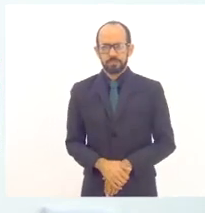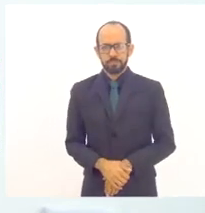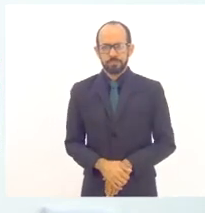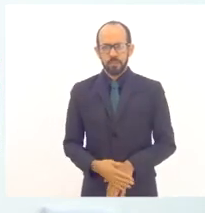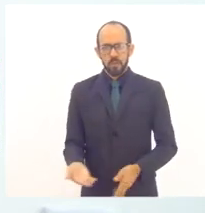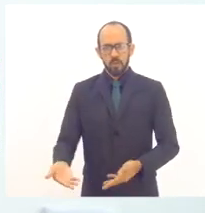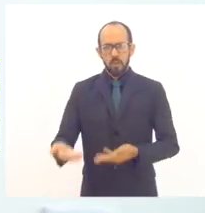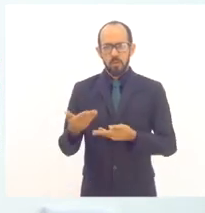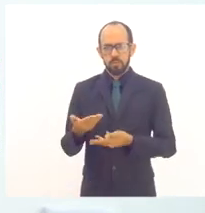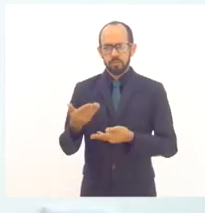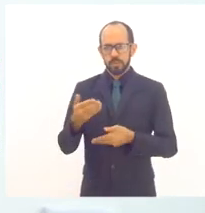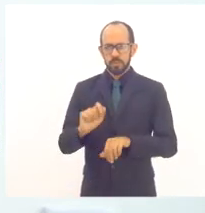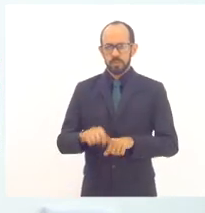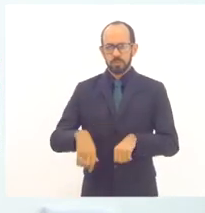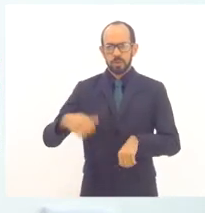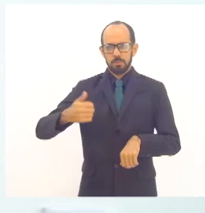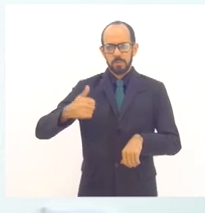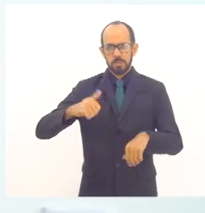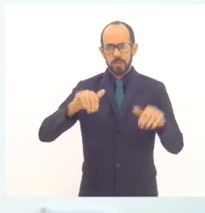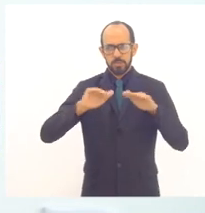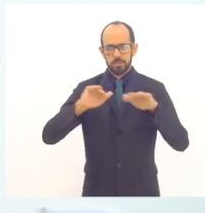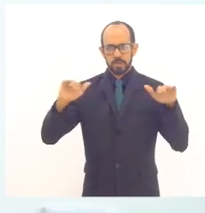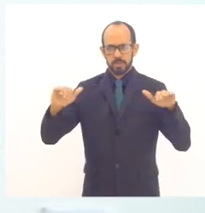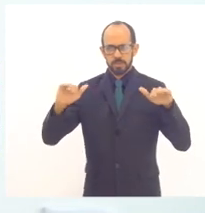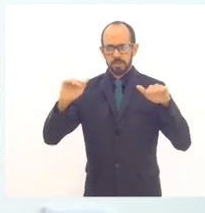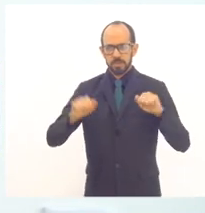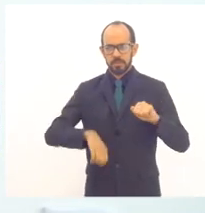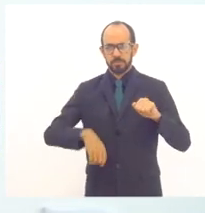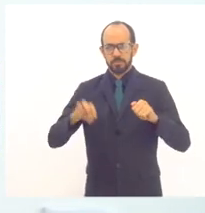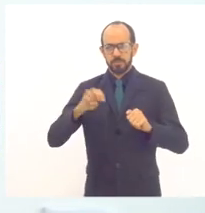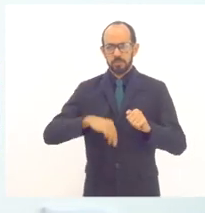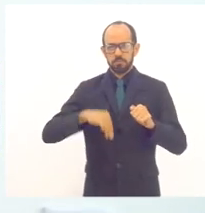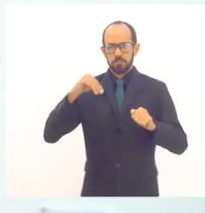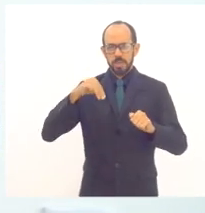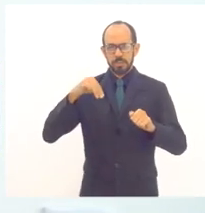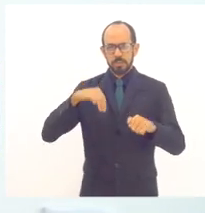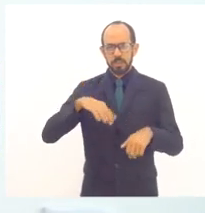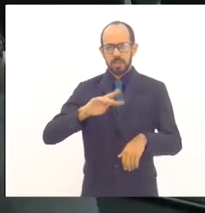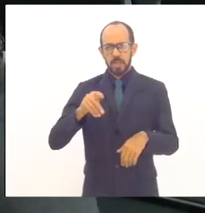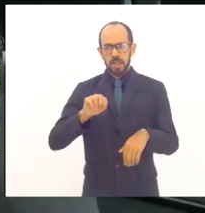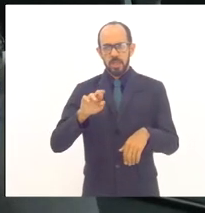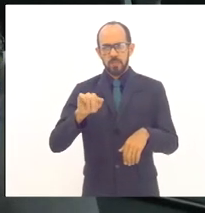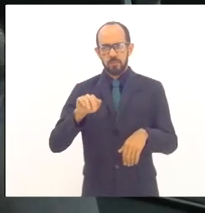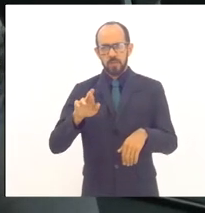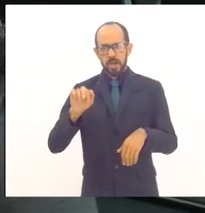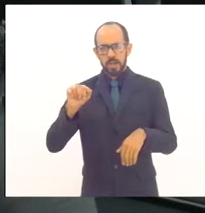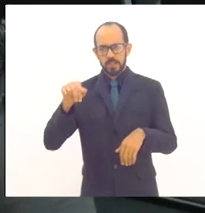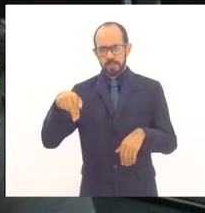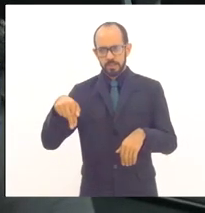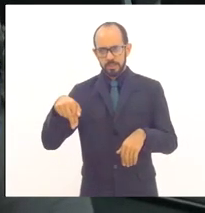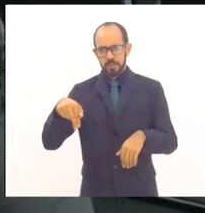Chamo para compor a primeira mesa Mestre Efraim.